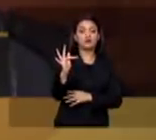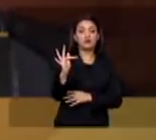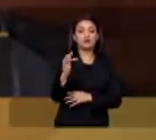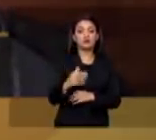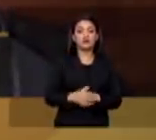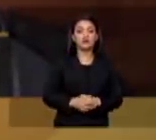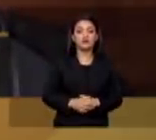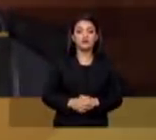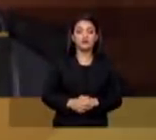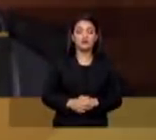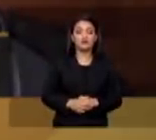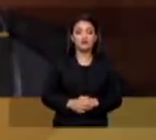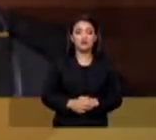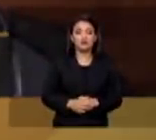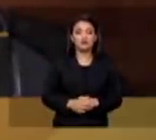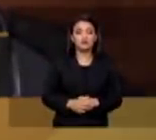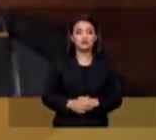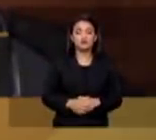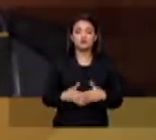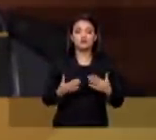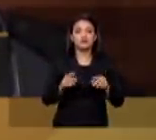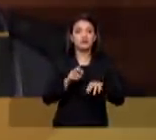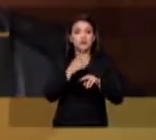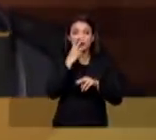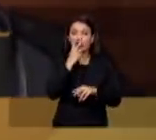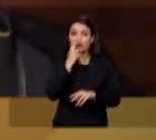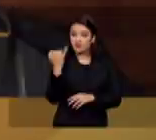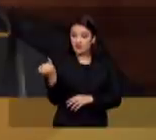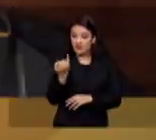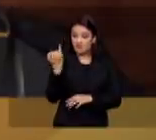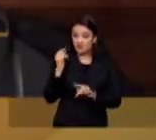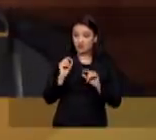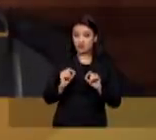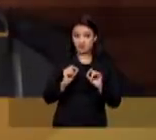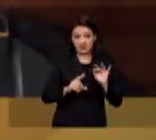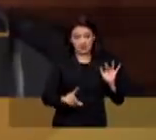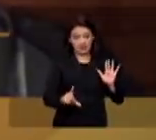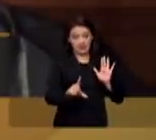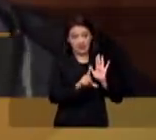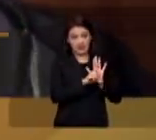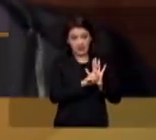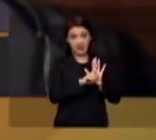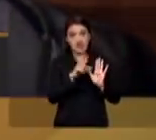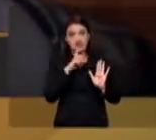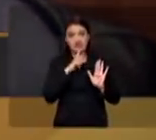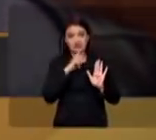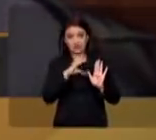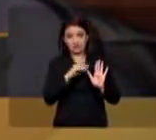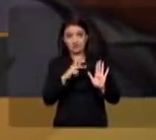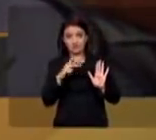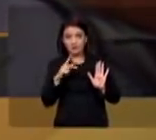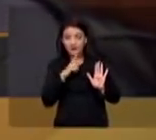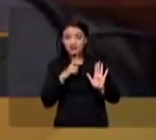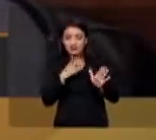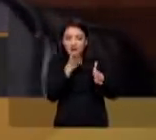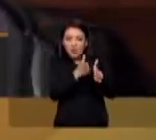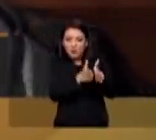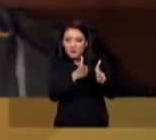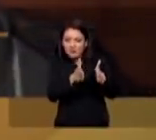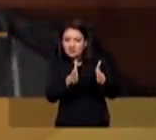ponto, parece-me importante ter em consideração que o legislador ordinário prevê